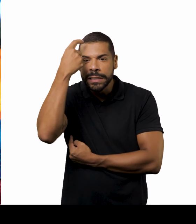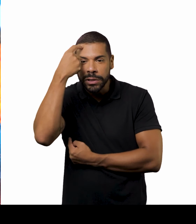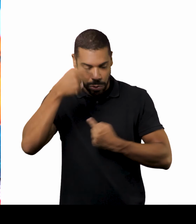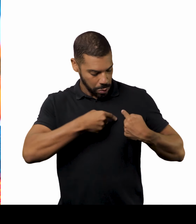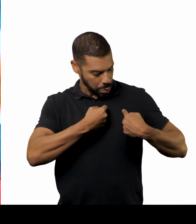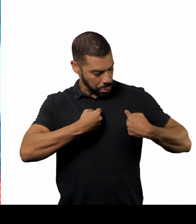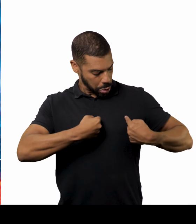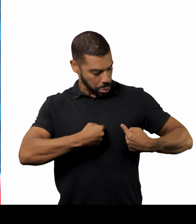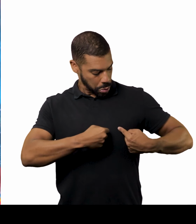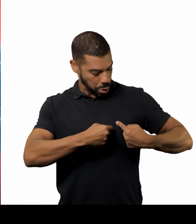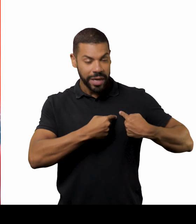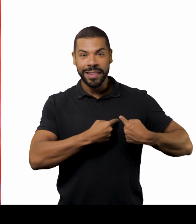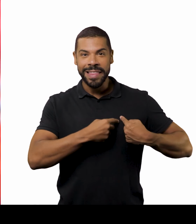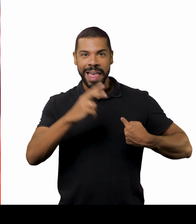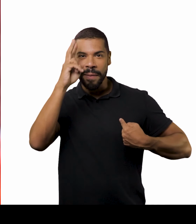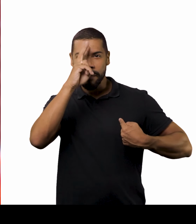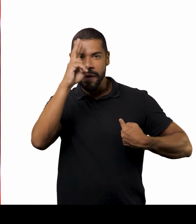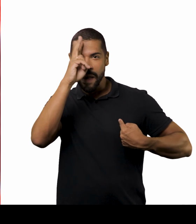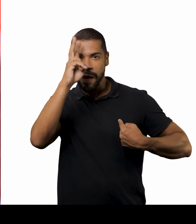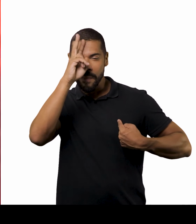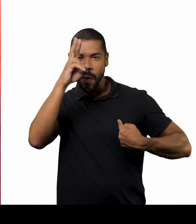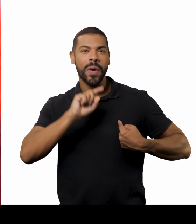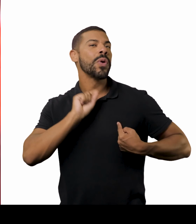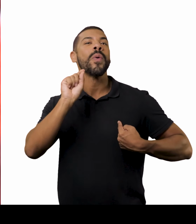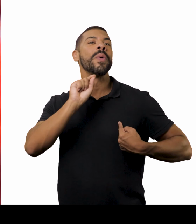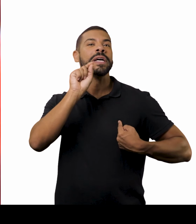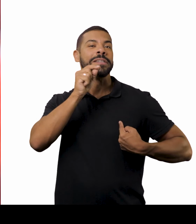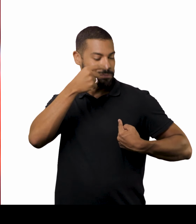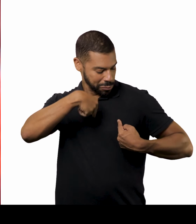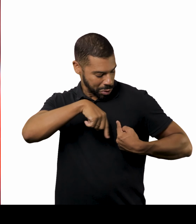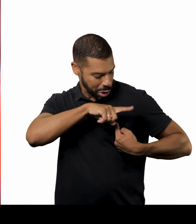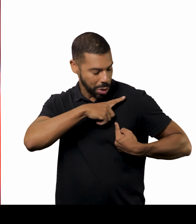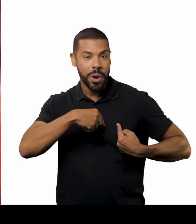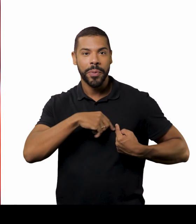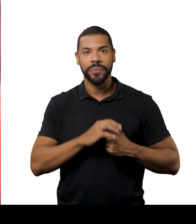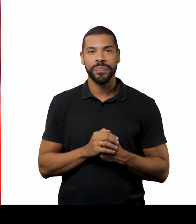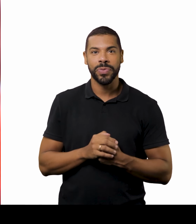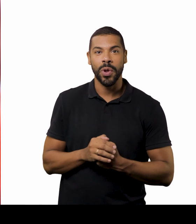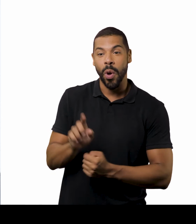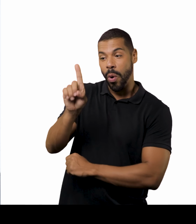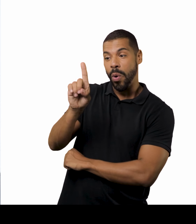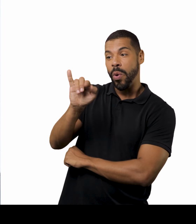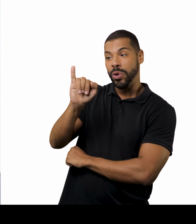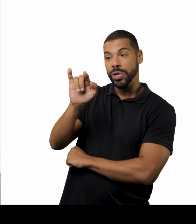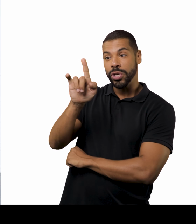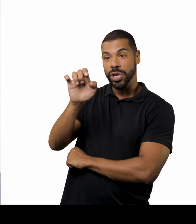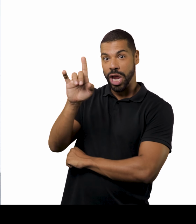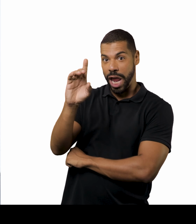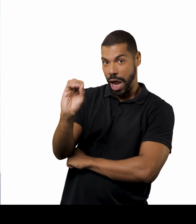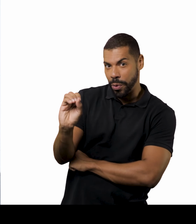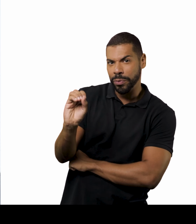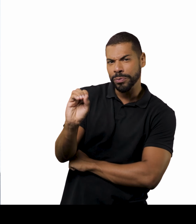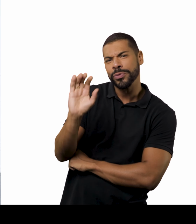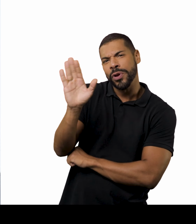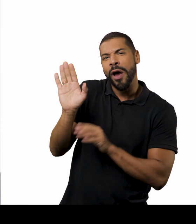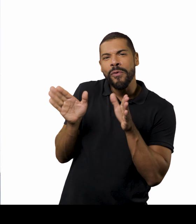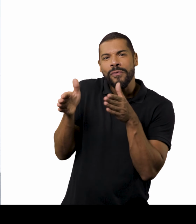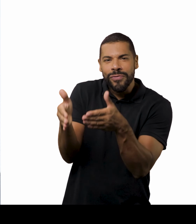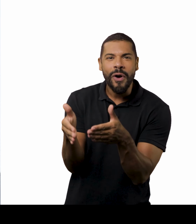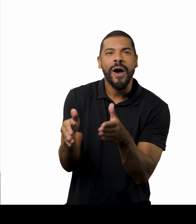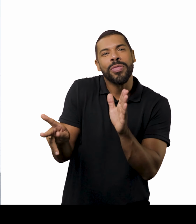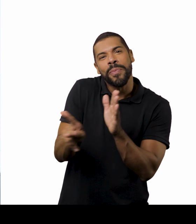da ideia de ser um brasão, brinca também com essa coisa da memória, que é o que a gente traz também no nosso trabalho, né? O Diego, com a questão do